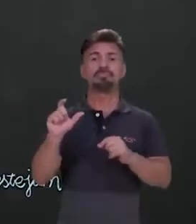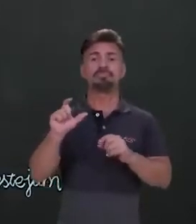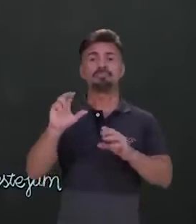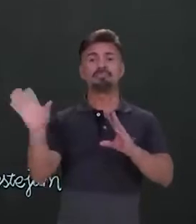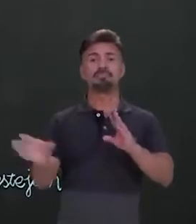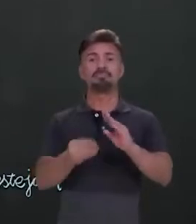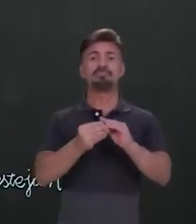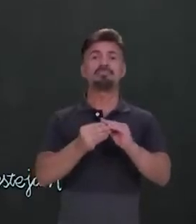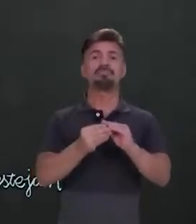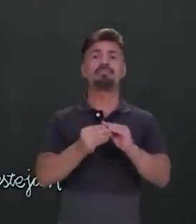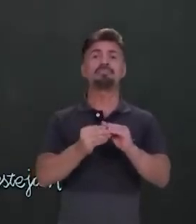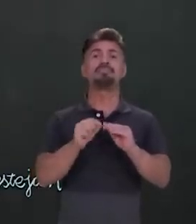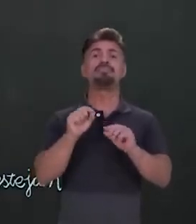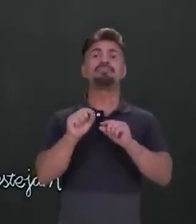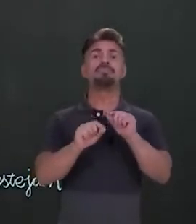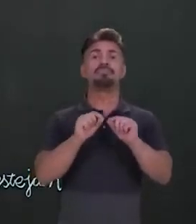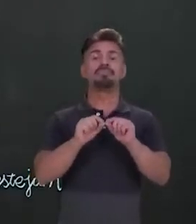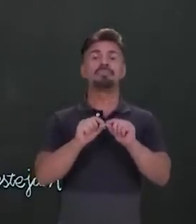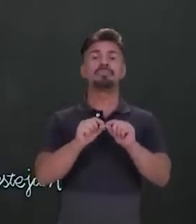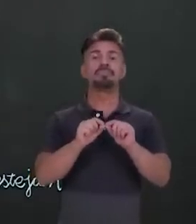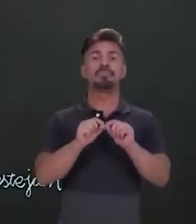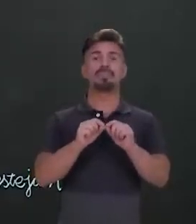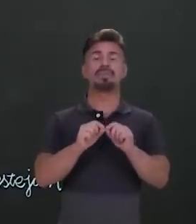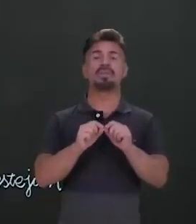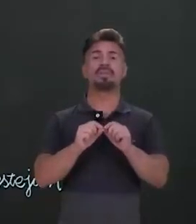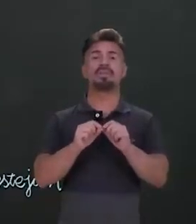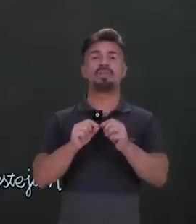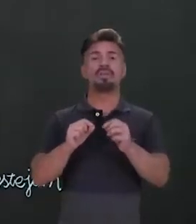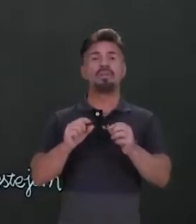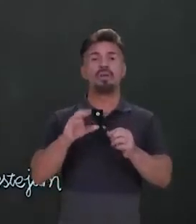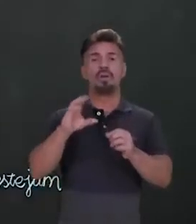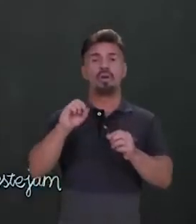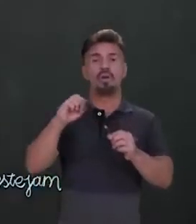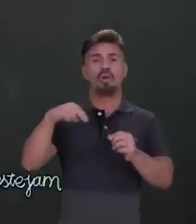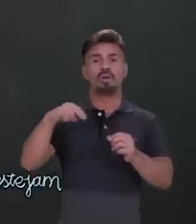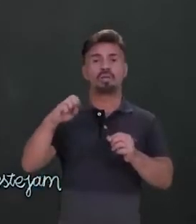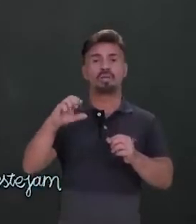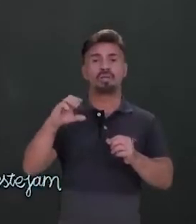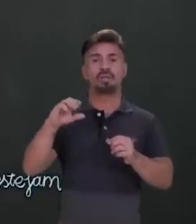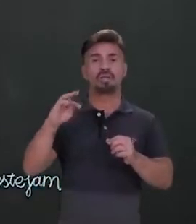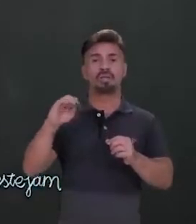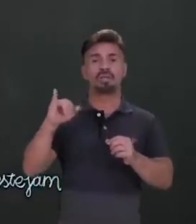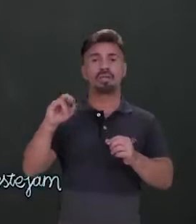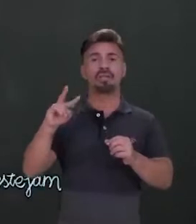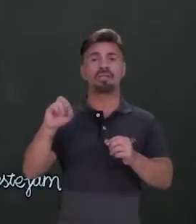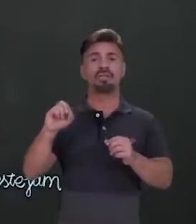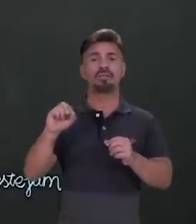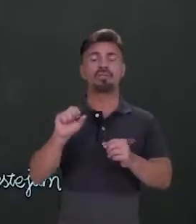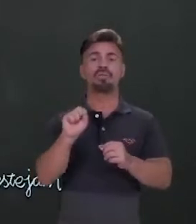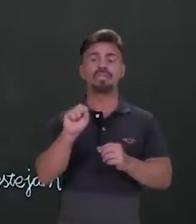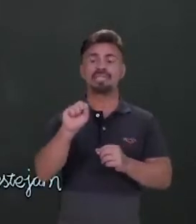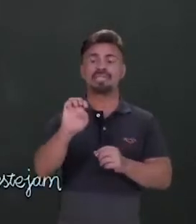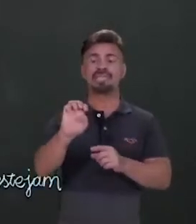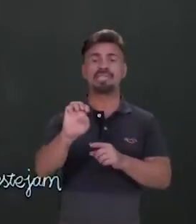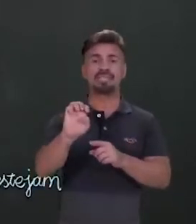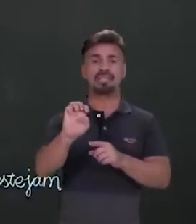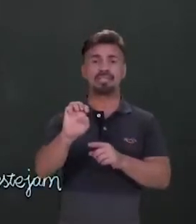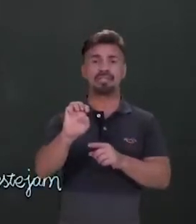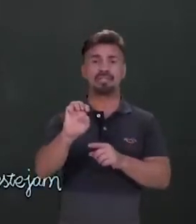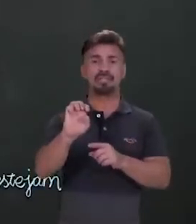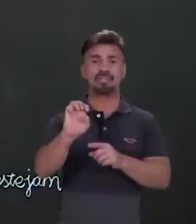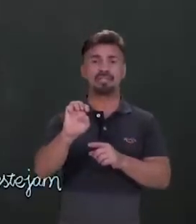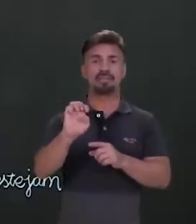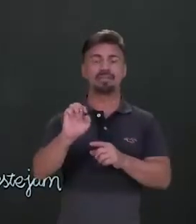que se relaciona a ela por meio também de um conectivo. Nesse caso, o conectivo se. Daqui a pouco eu te